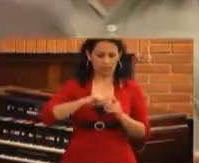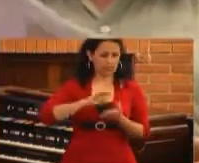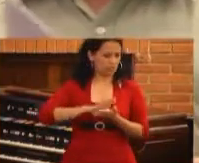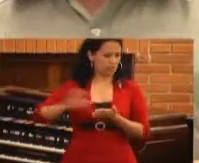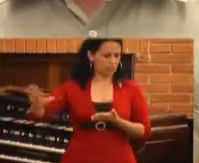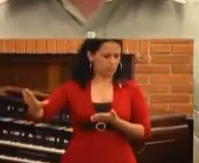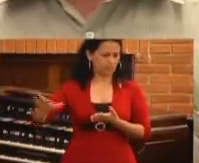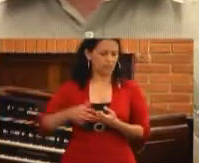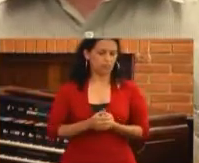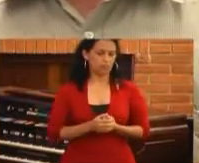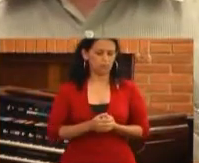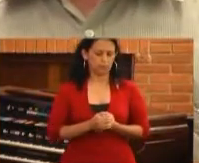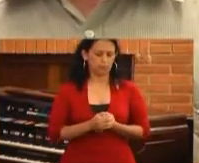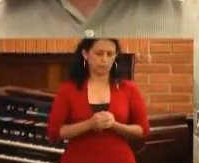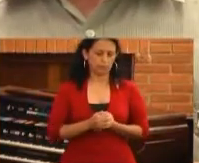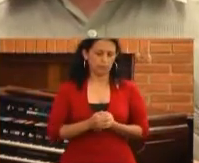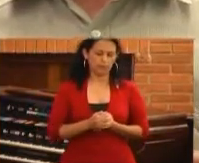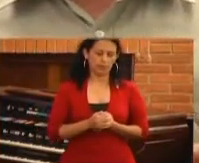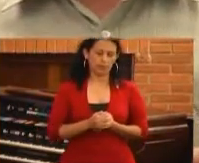Roberto